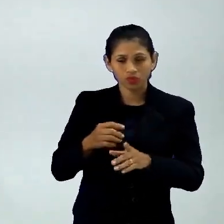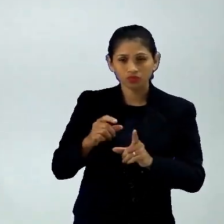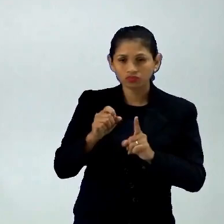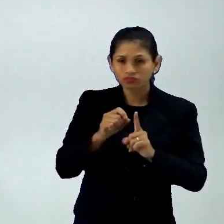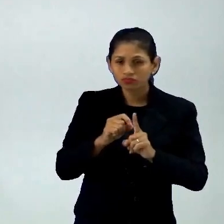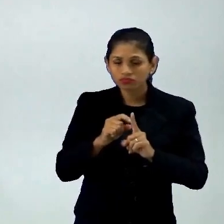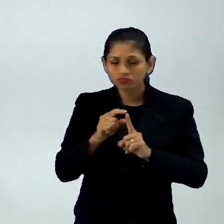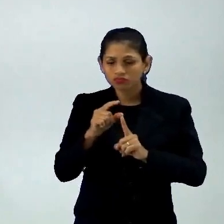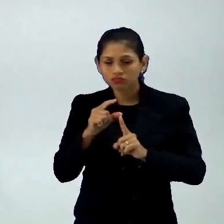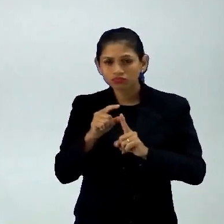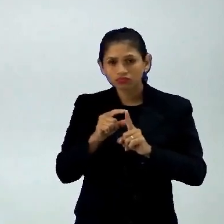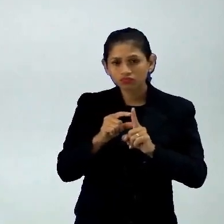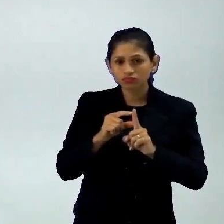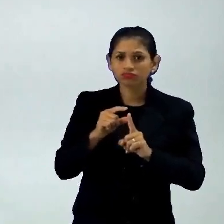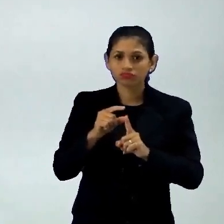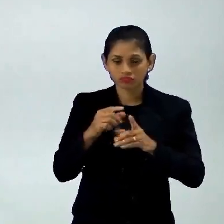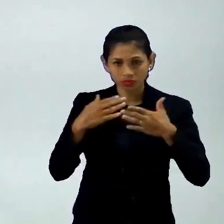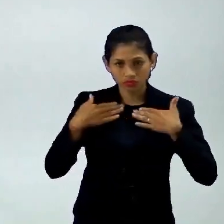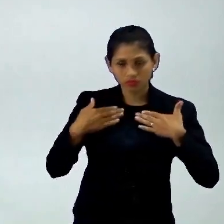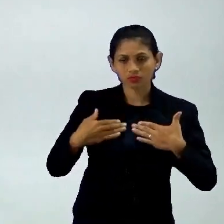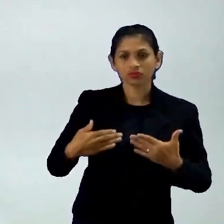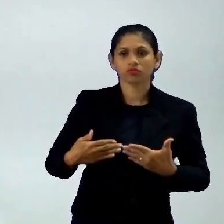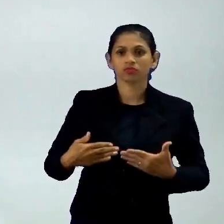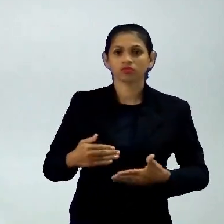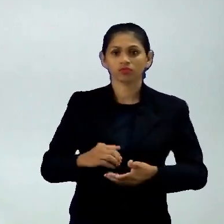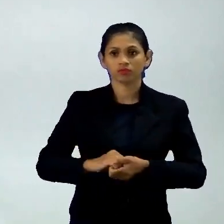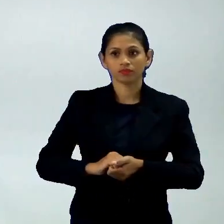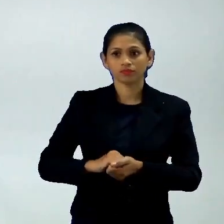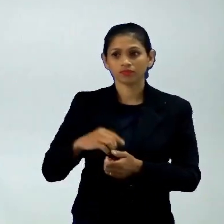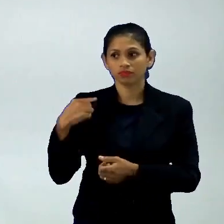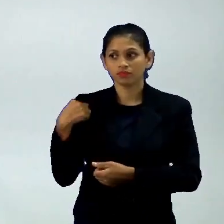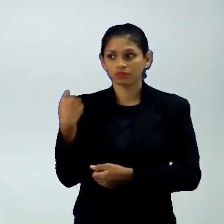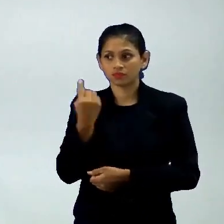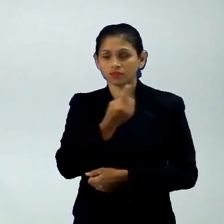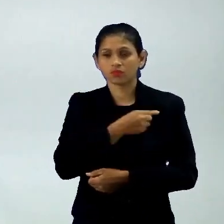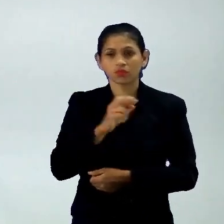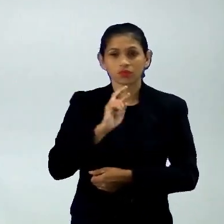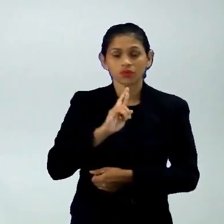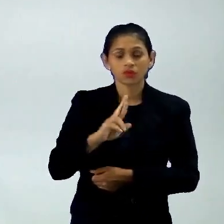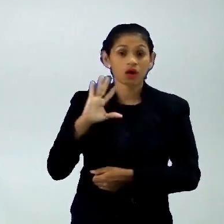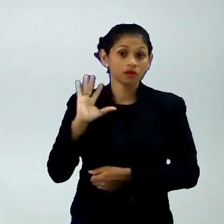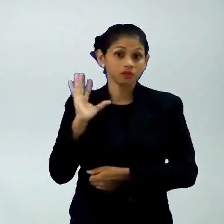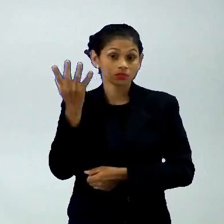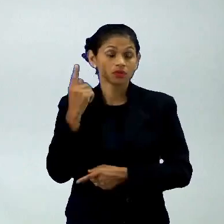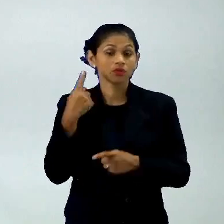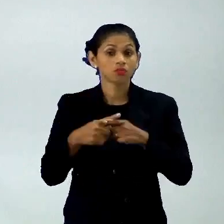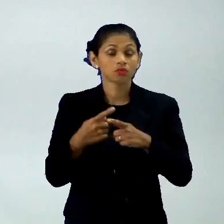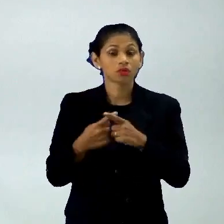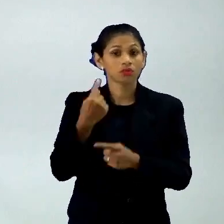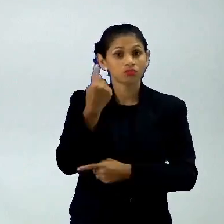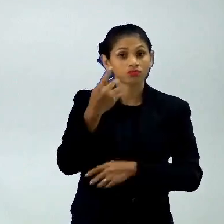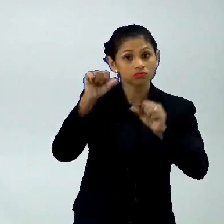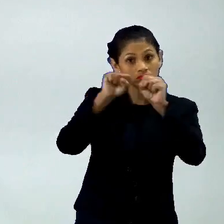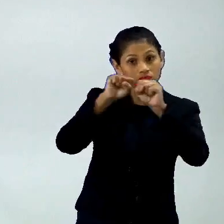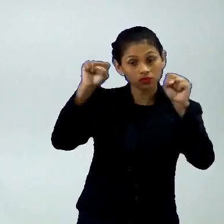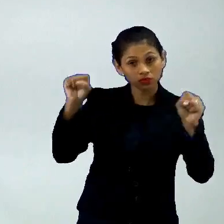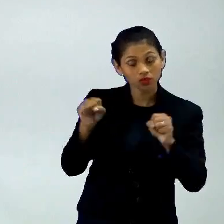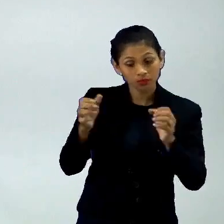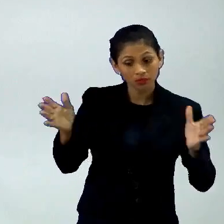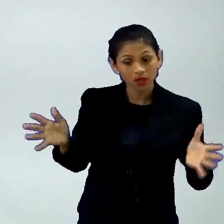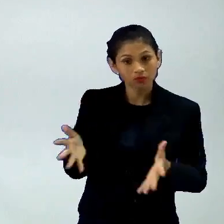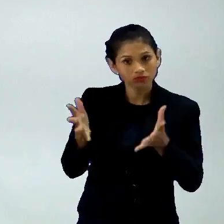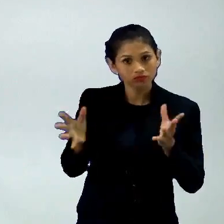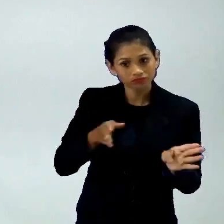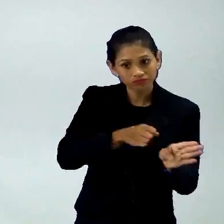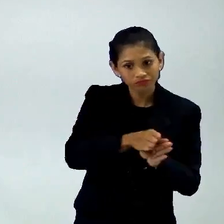corporais. Então, todas as nossas respostas geralmente acontecem porque um sistema vai estar induzindo o outro a